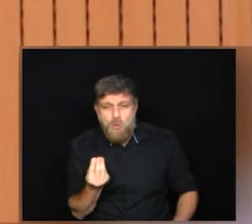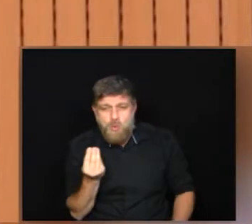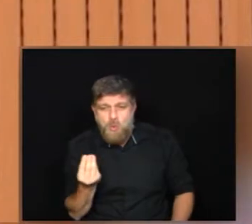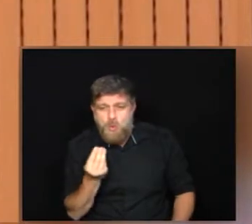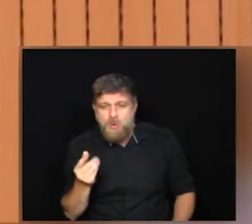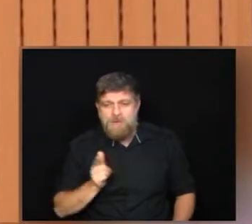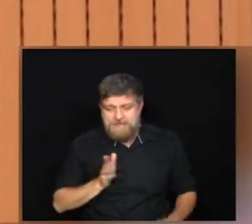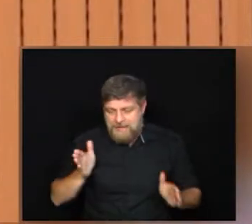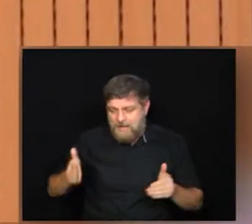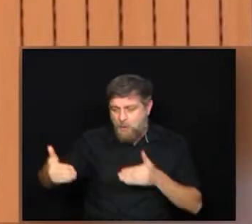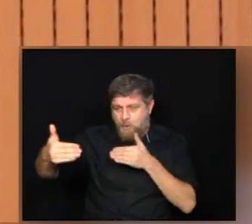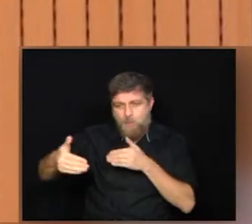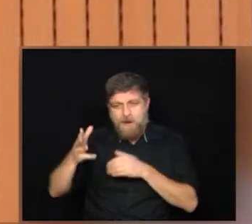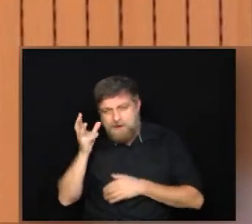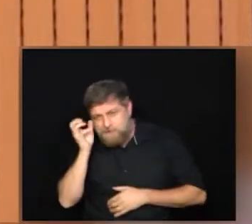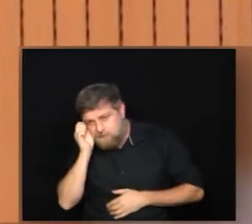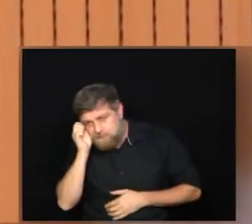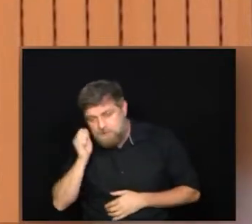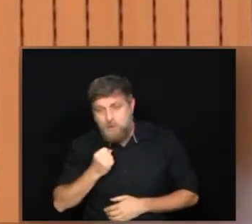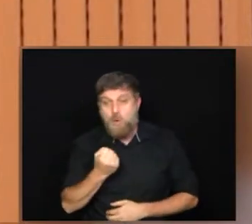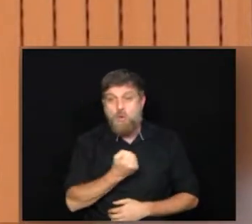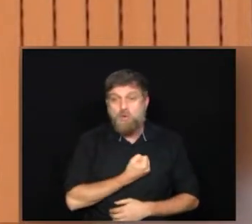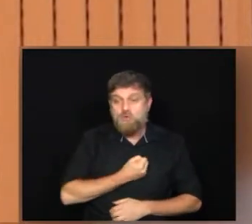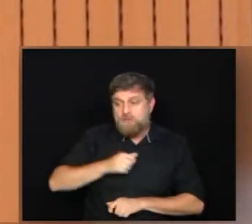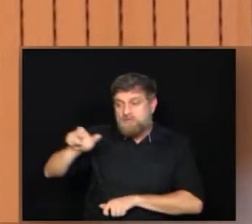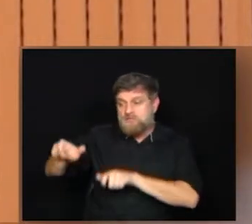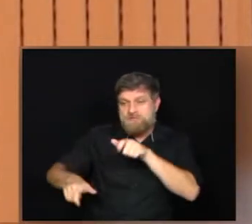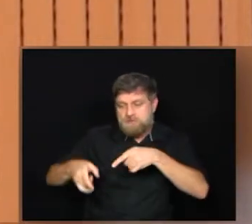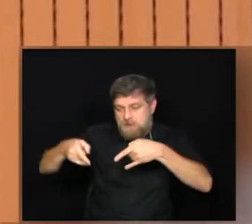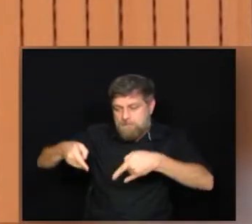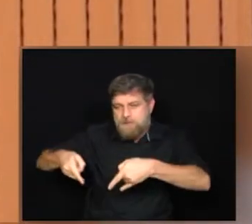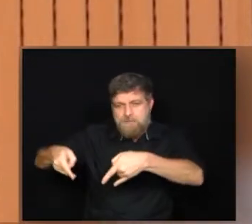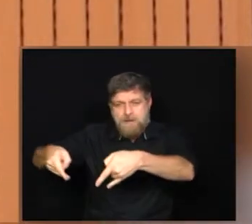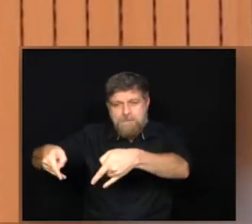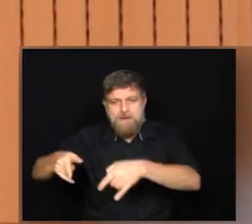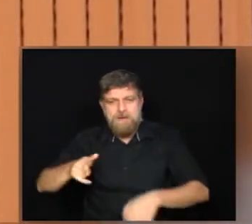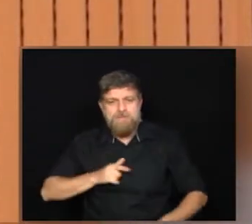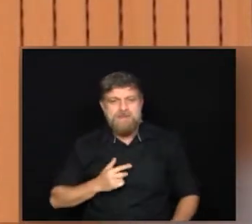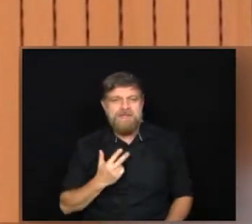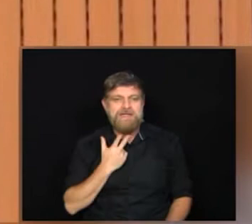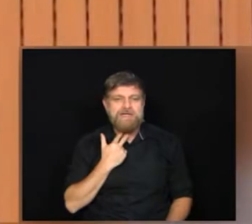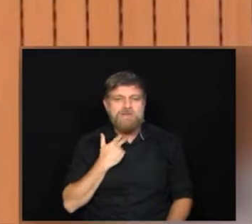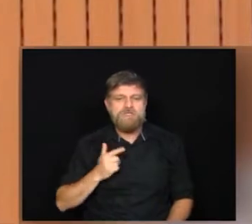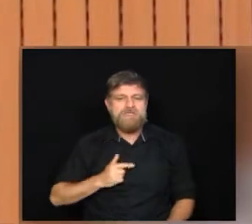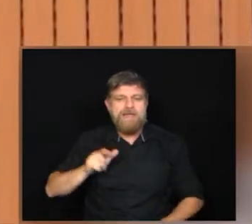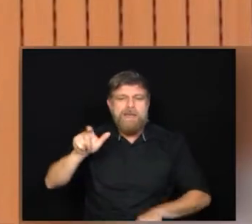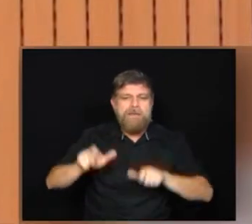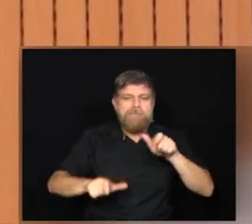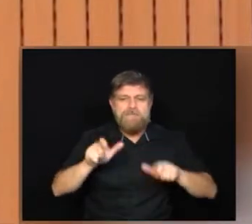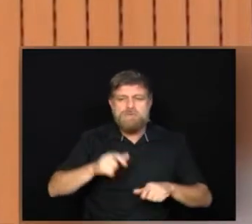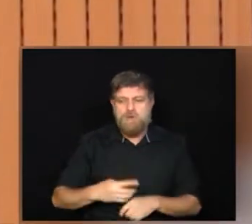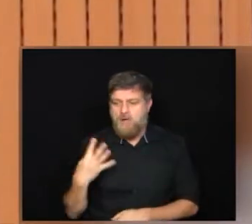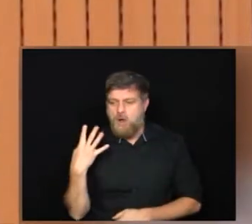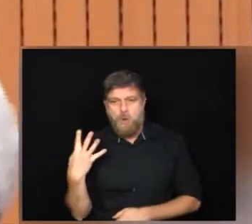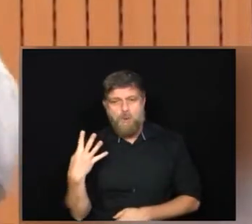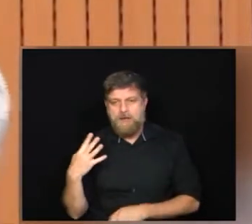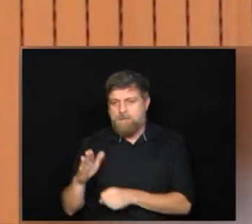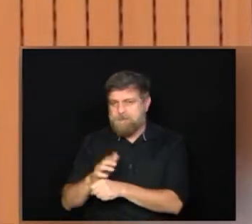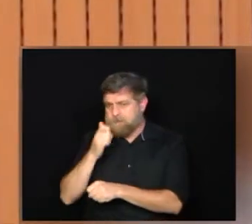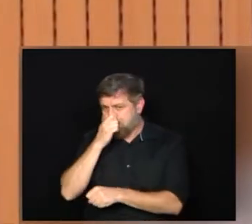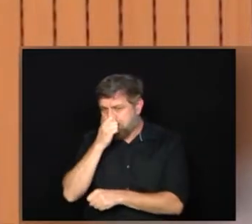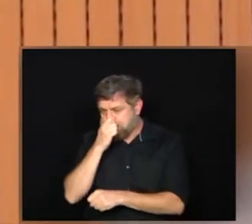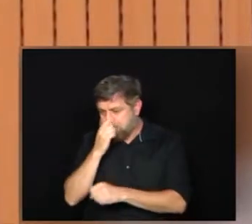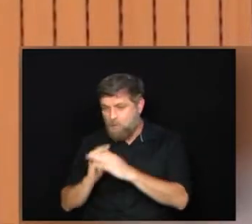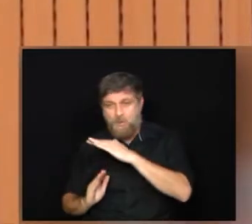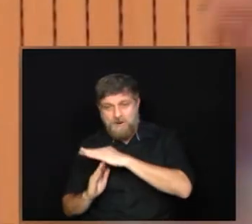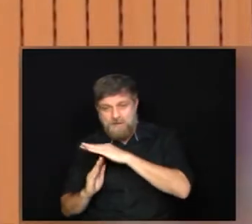de quartos, do número que compõe os quartos. Quer dizer, você não pode ter pessoas acima de 4 pessoas por quarto, você tem que